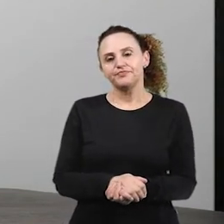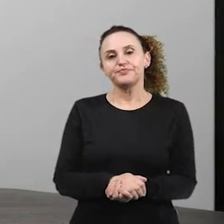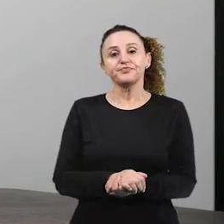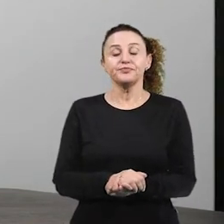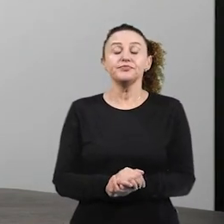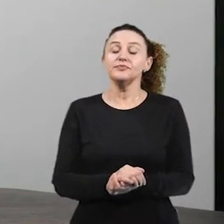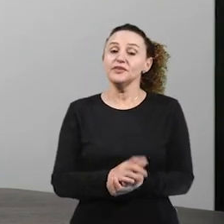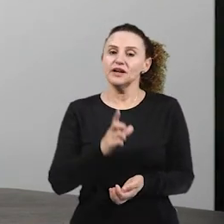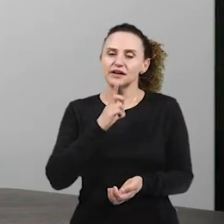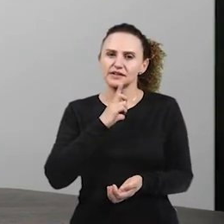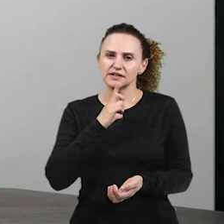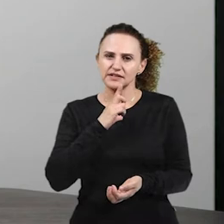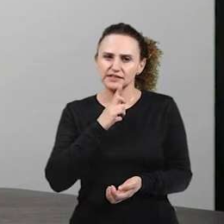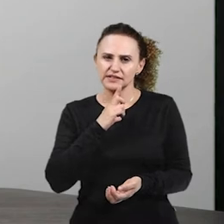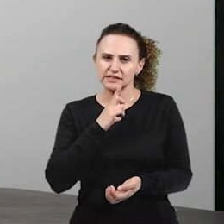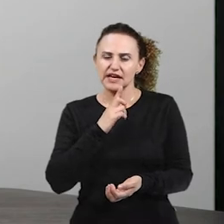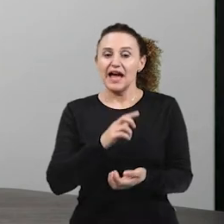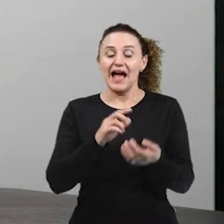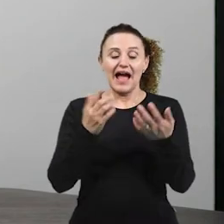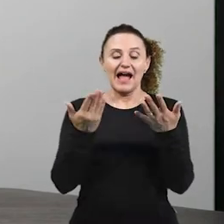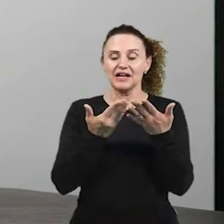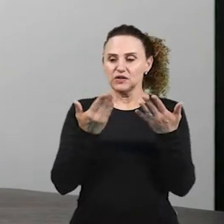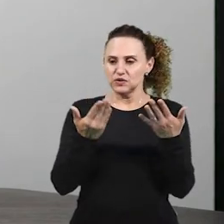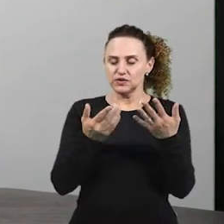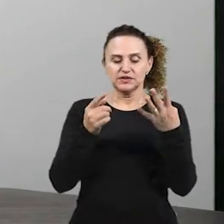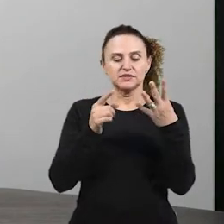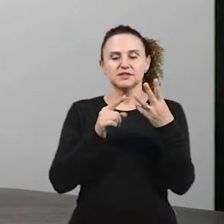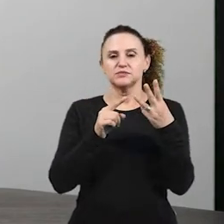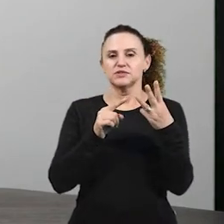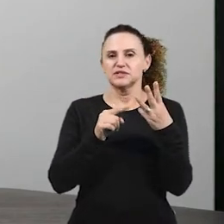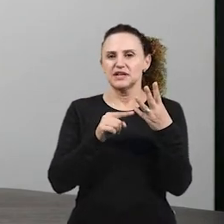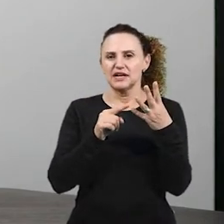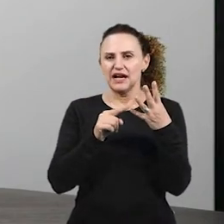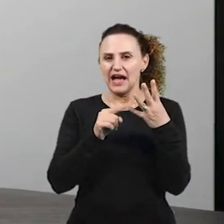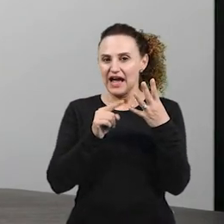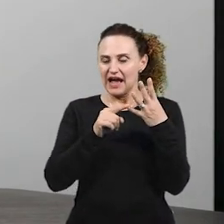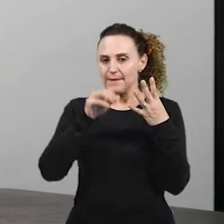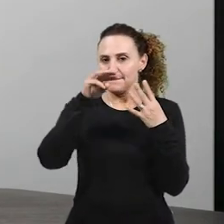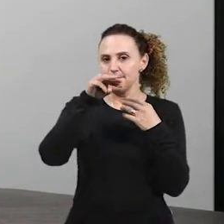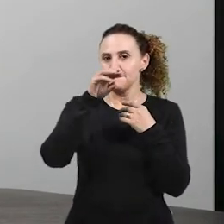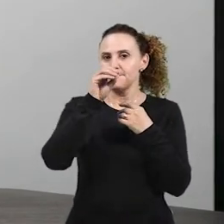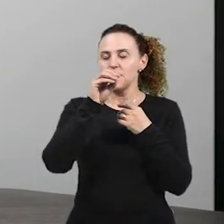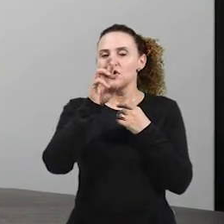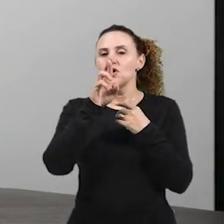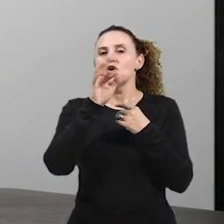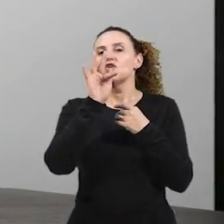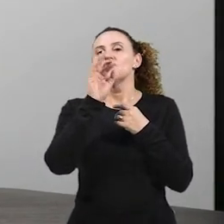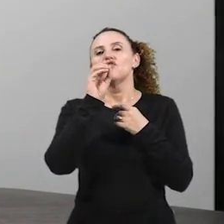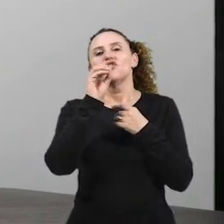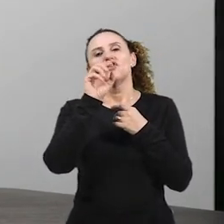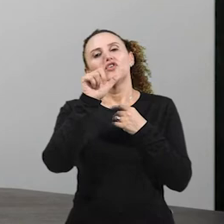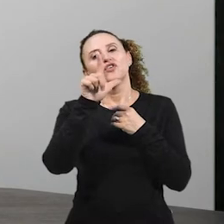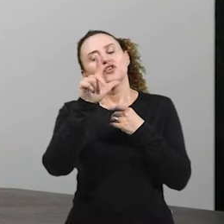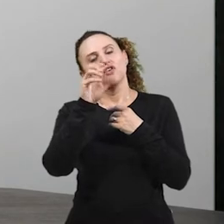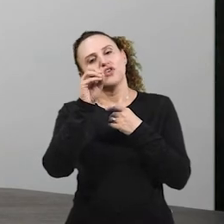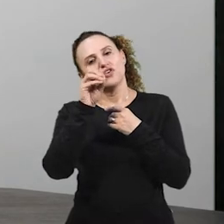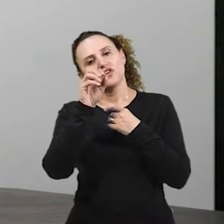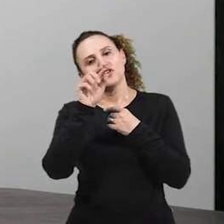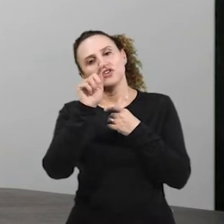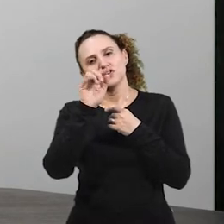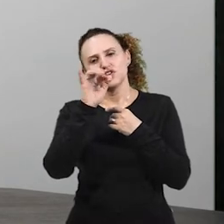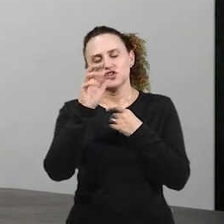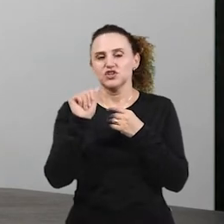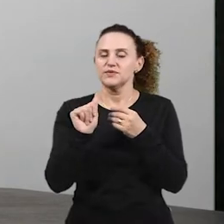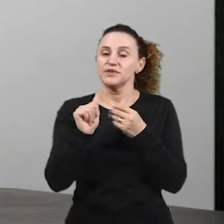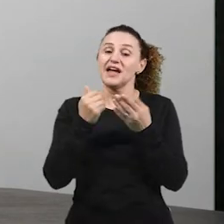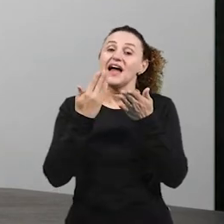aí nós vamos para a área da morfologia o a morfologia ela vai Como o